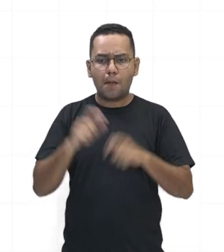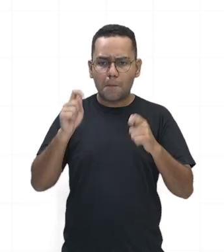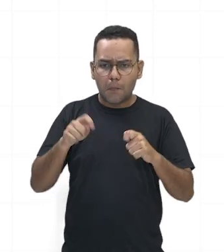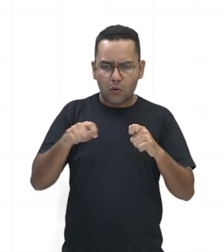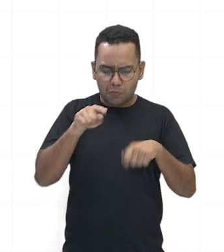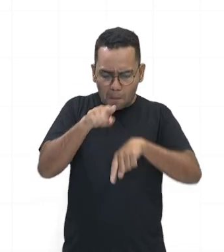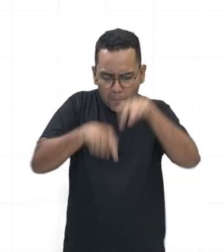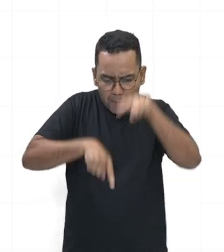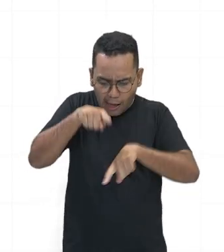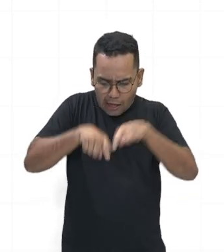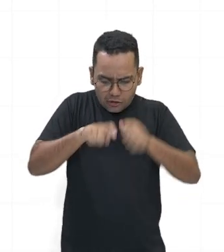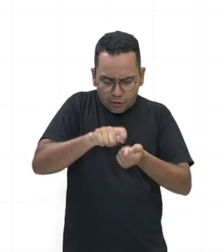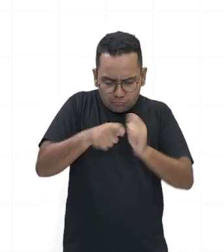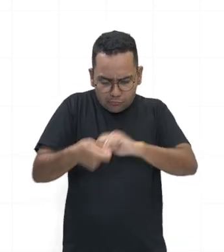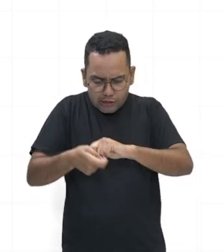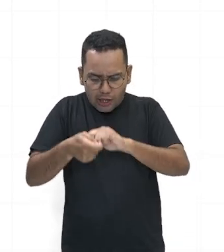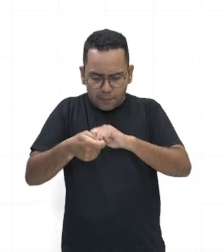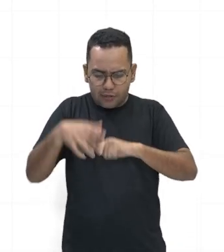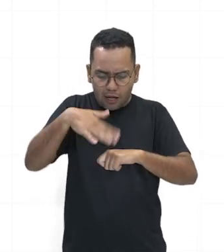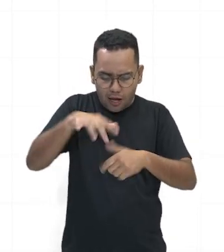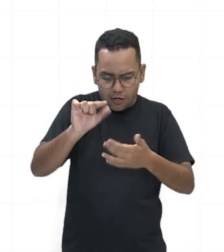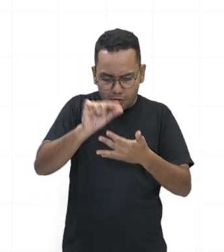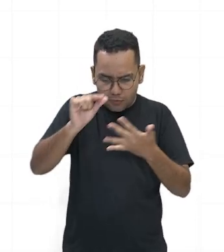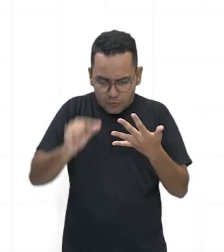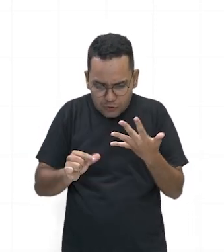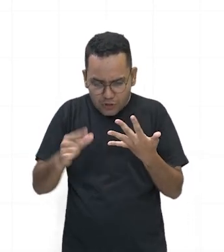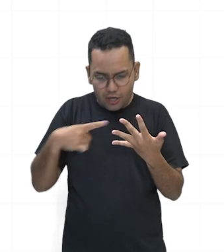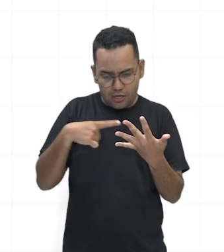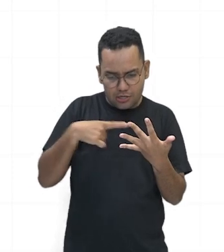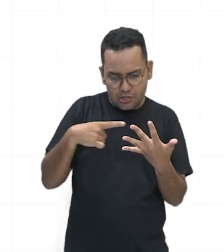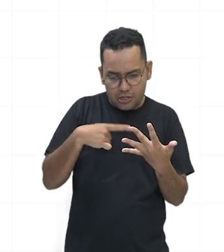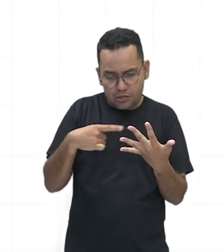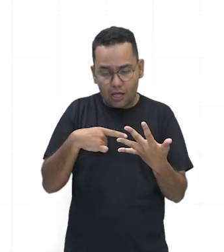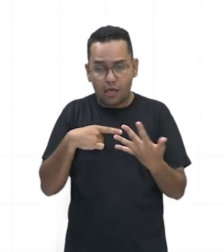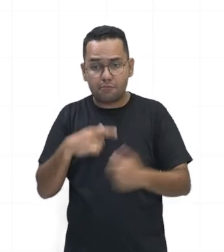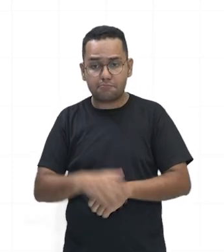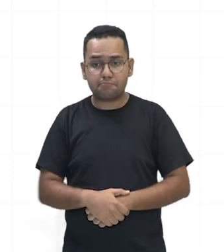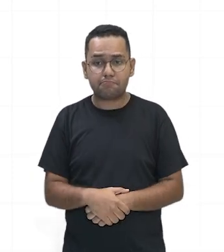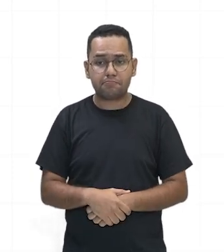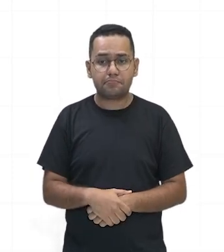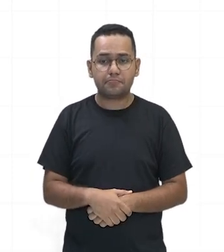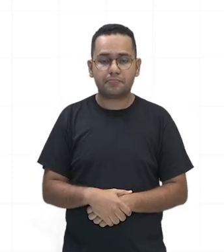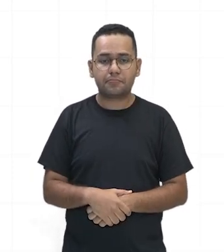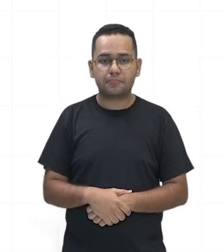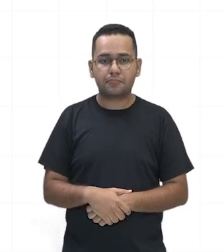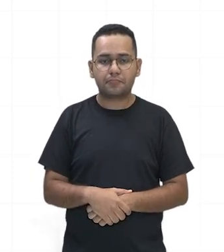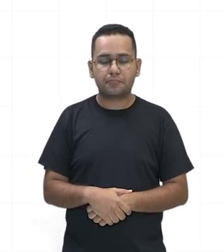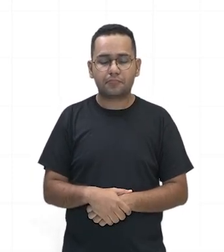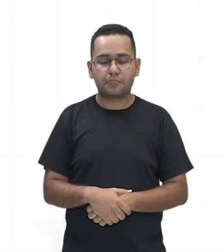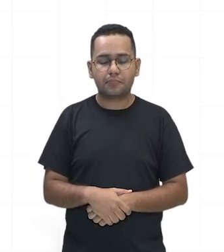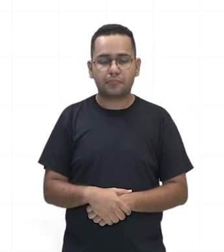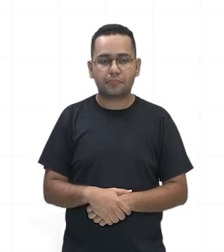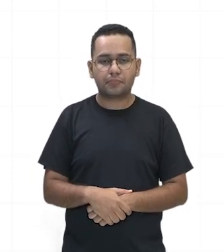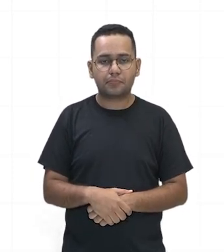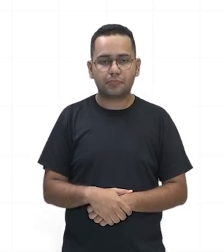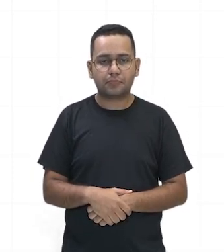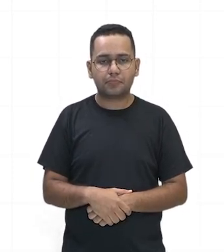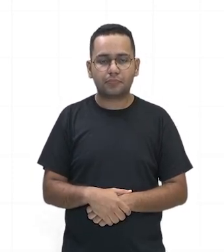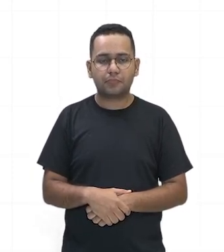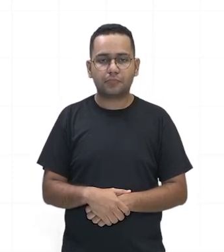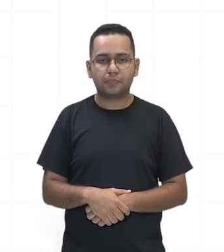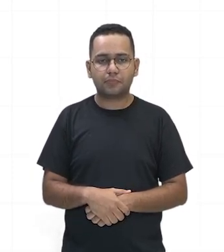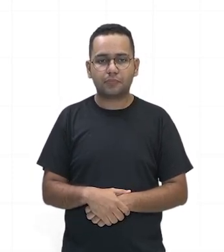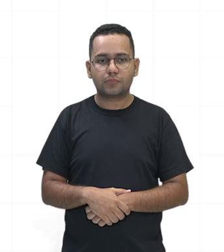que levanta questionamentos sobre os limites éticos e manipulação genética, incluindo o potencial para designs babies e